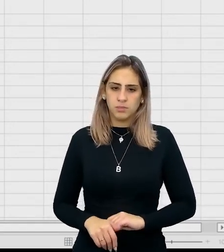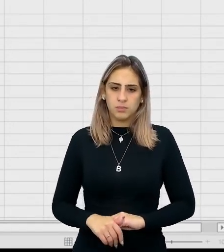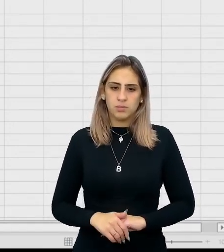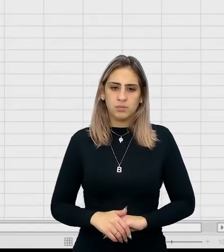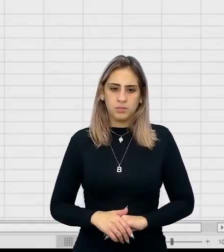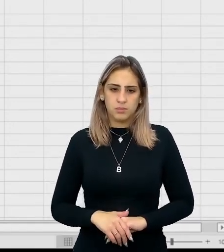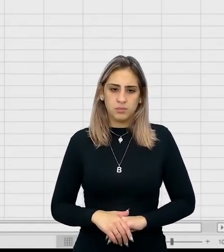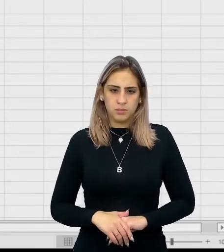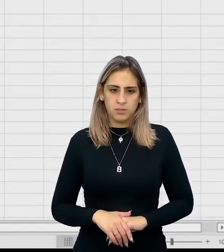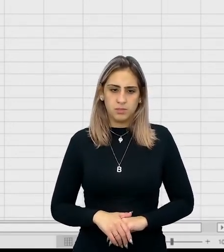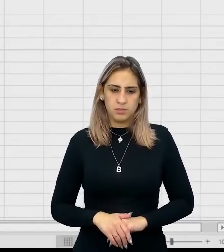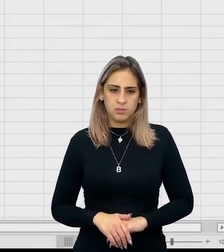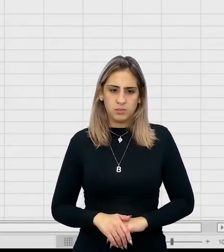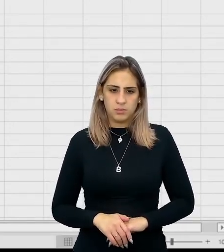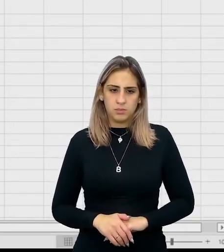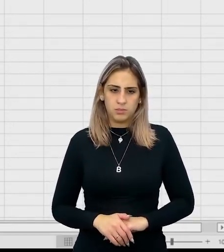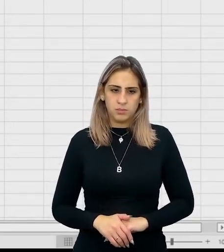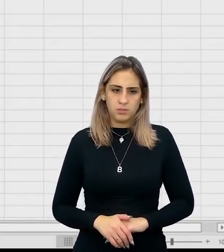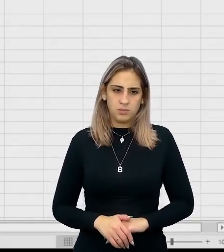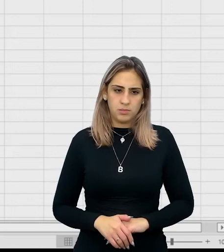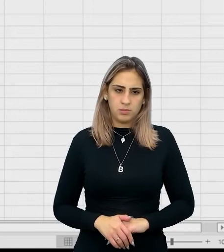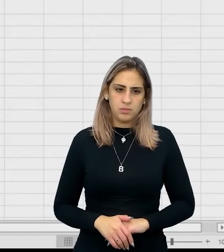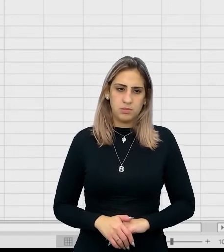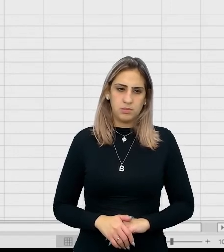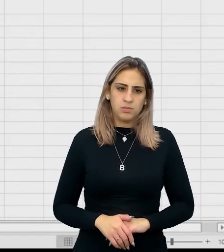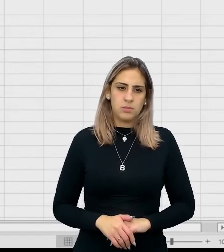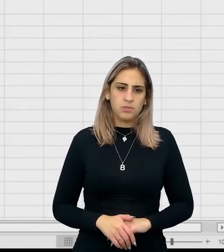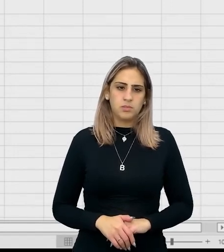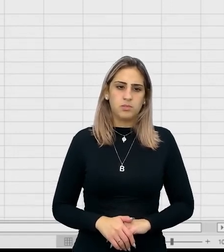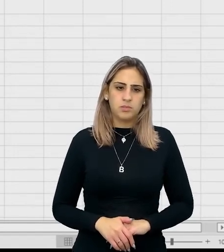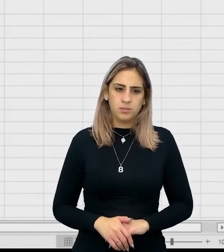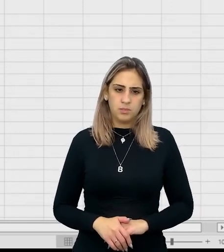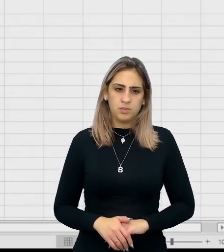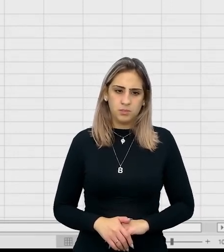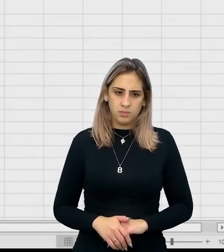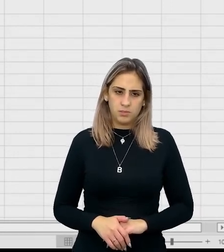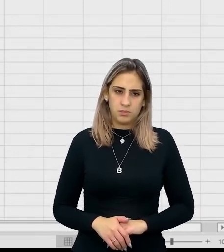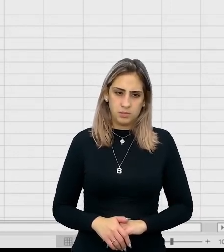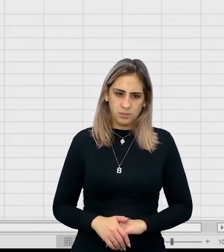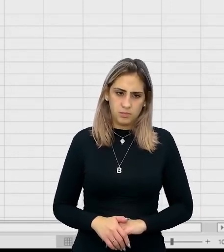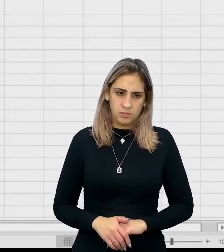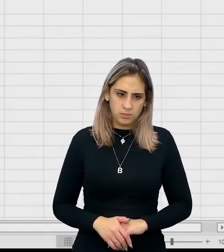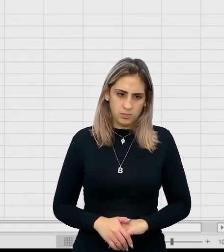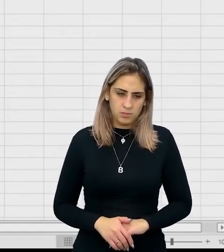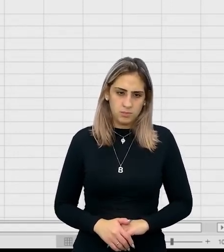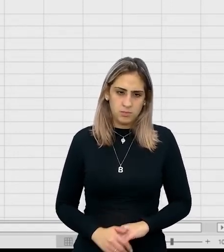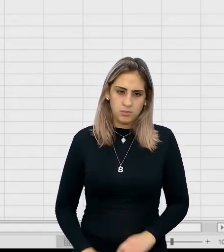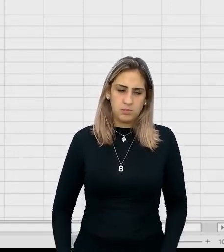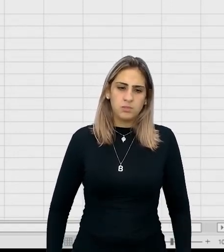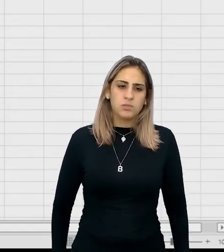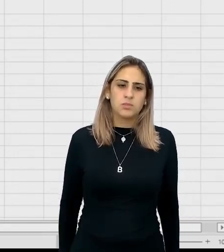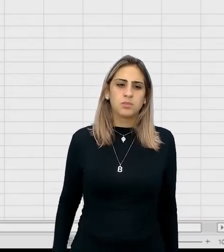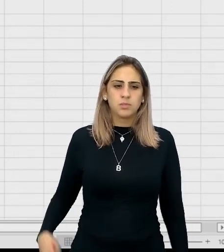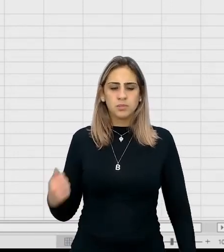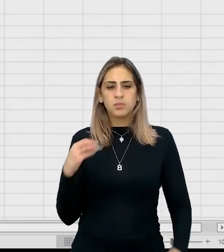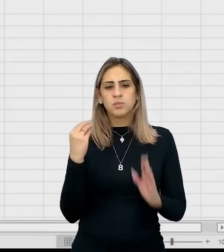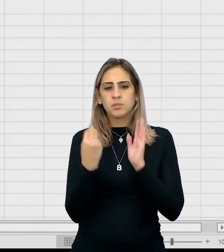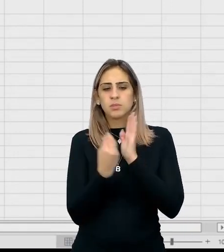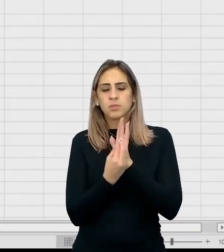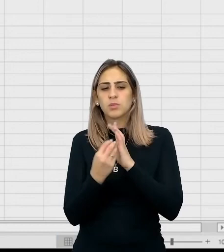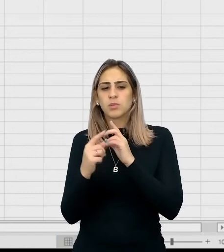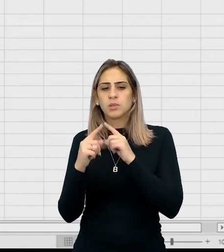Opa. Esqueci de pôr o vezes. Só um minutinho. Tem que pôr o asterisco, tá? Que